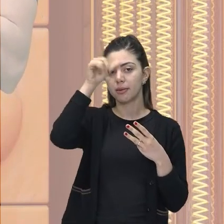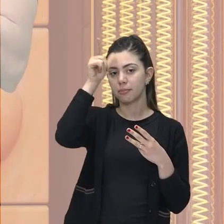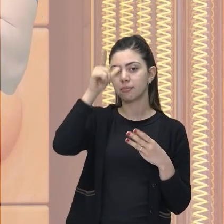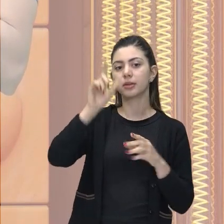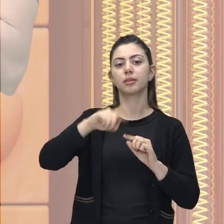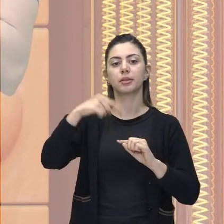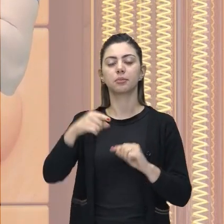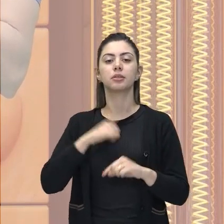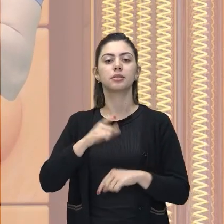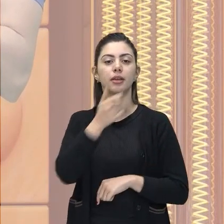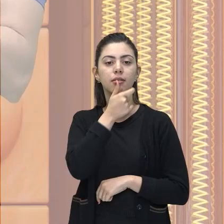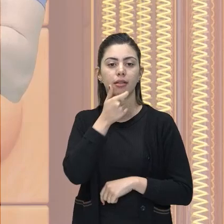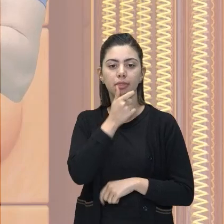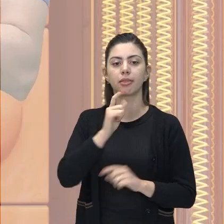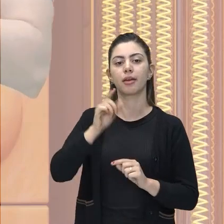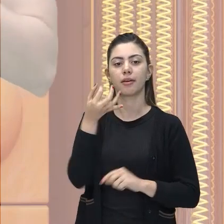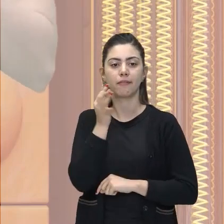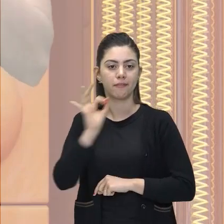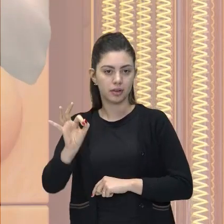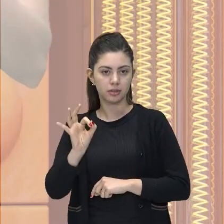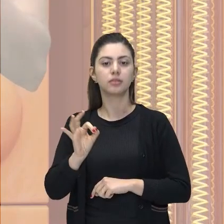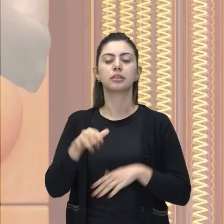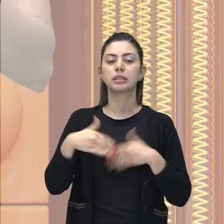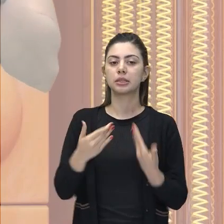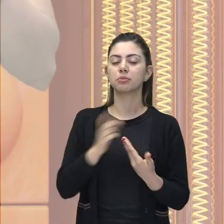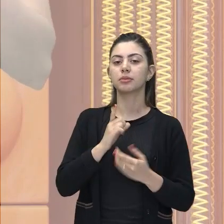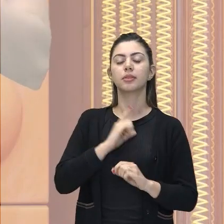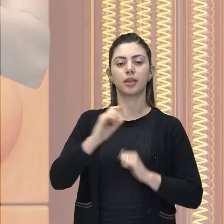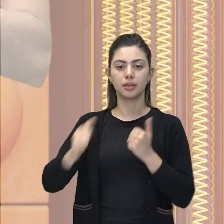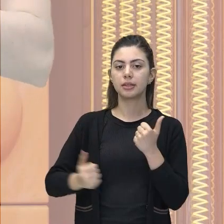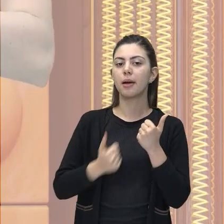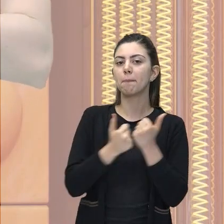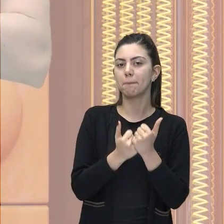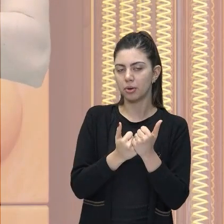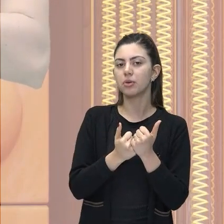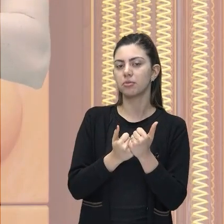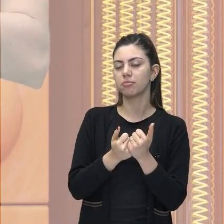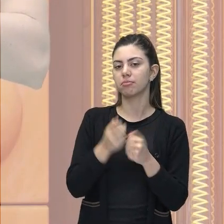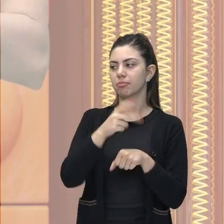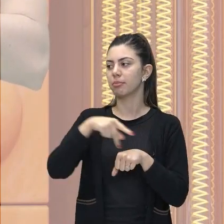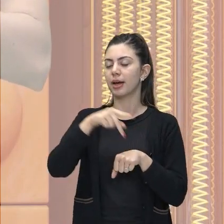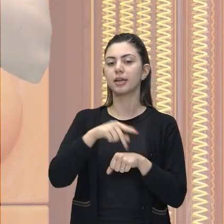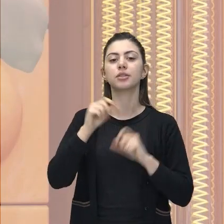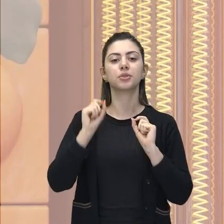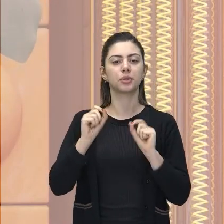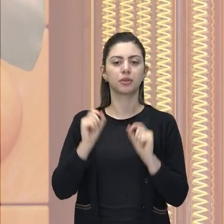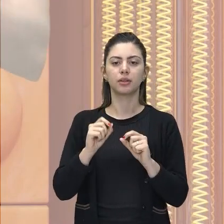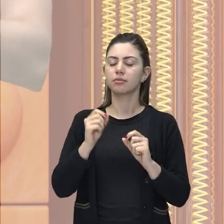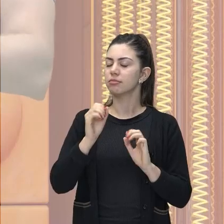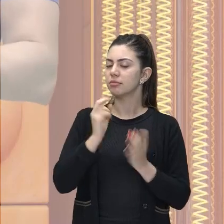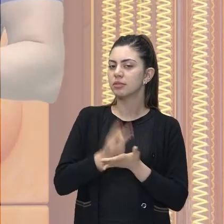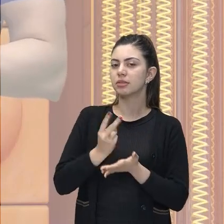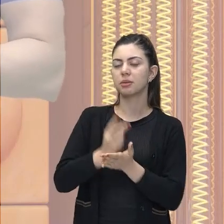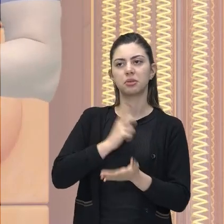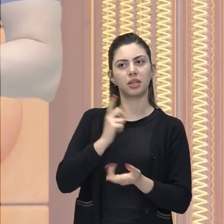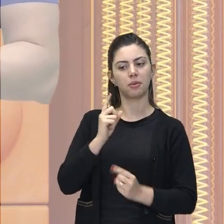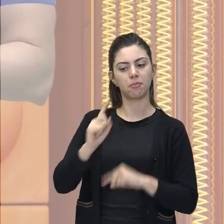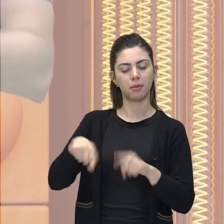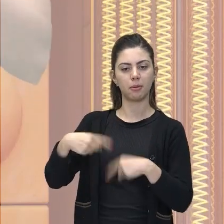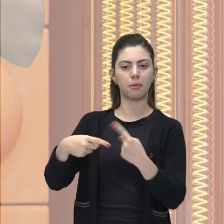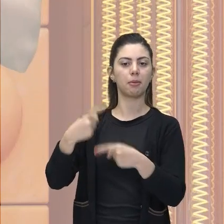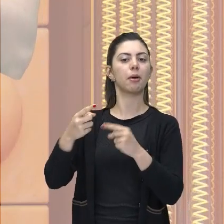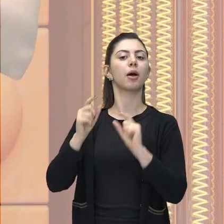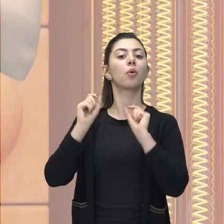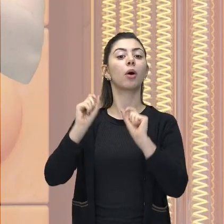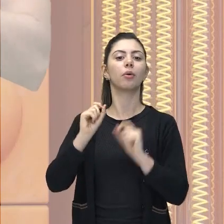pelo Reino Unido, pela França, país emergente que está se destacando, sendo mais protagonista no cenário